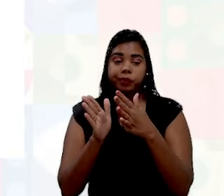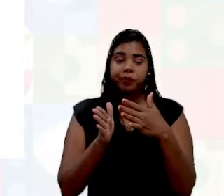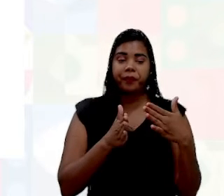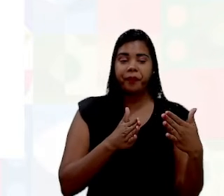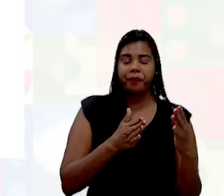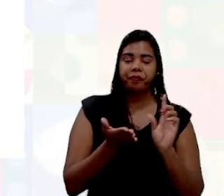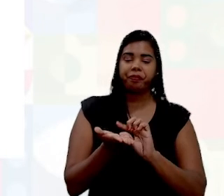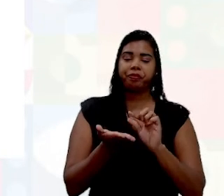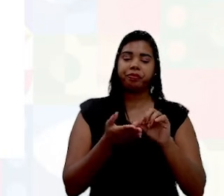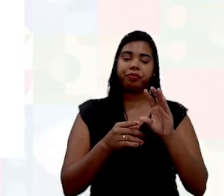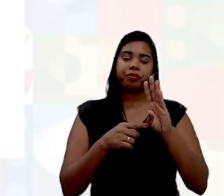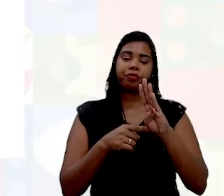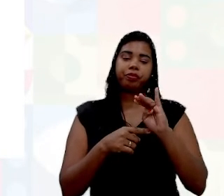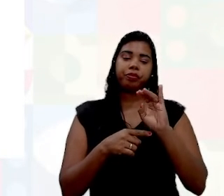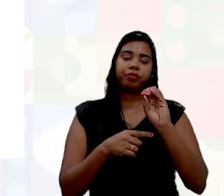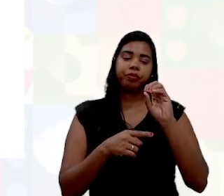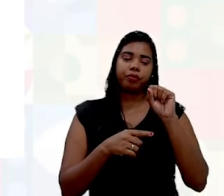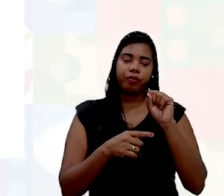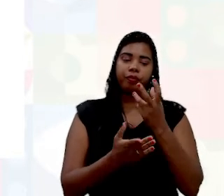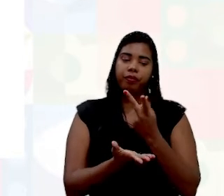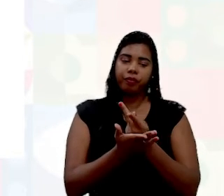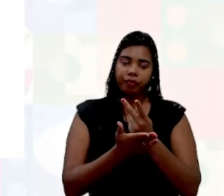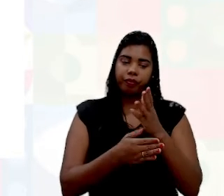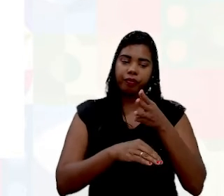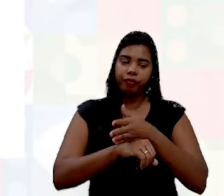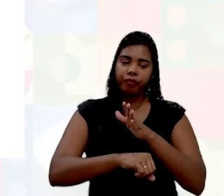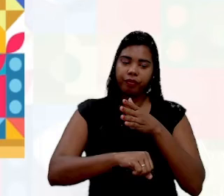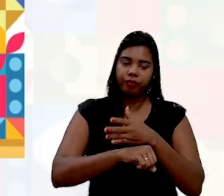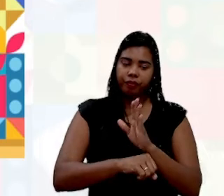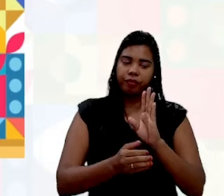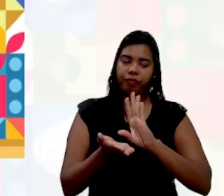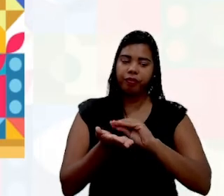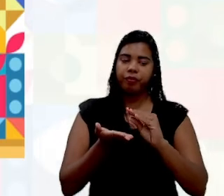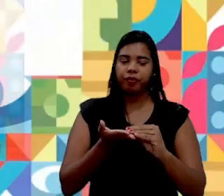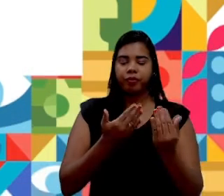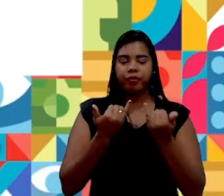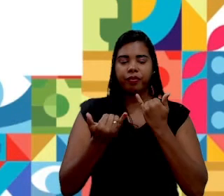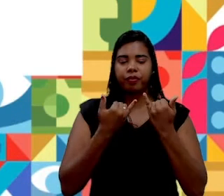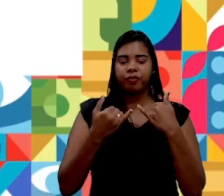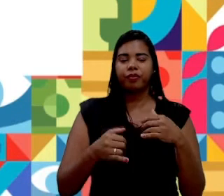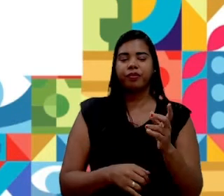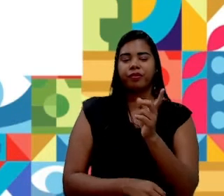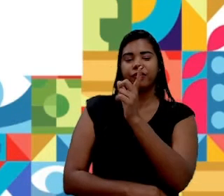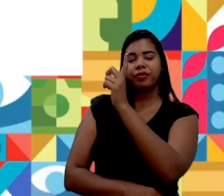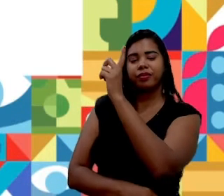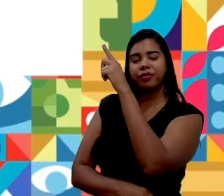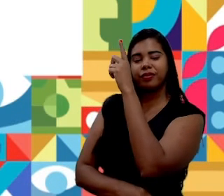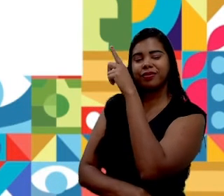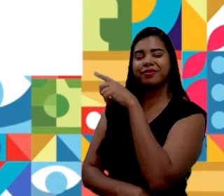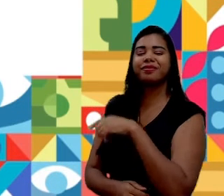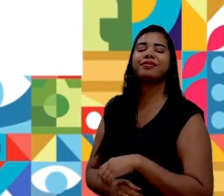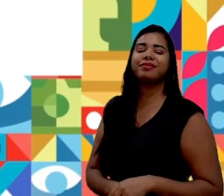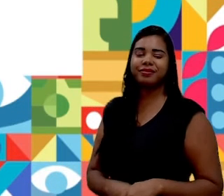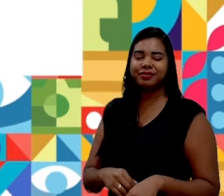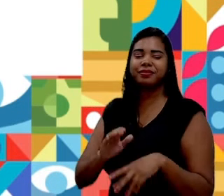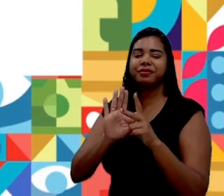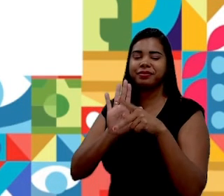arquivos navios para que o negócio funcione, tá ok? Através do banco de dados. Então, vamos ao projeto, vamos à prática.